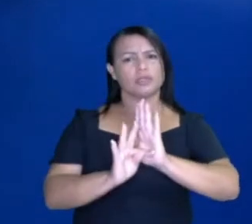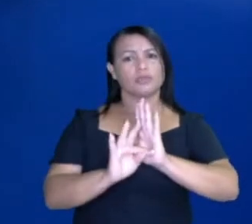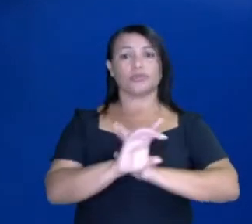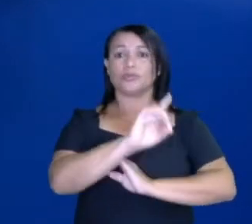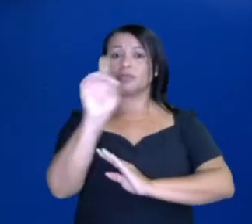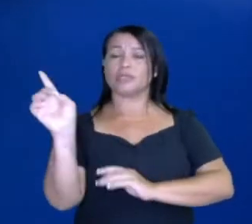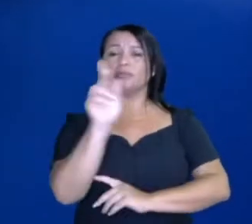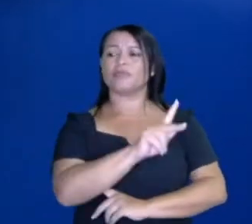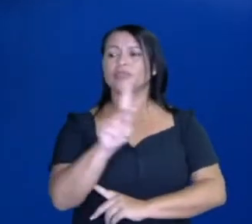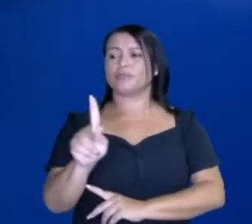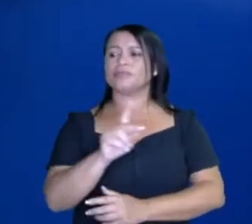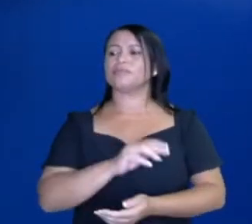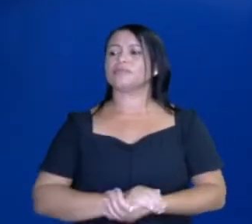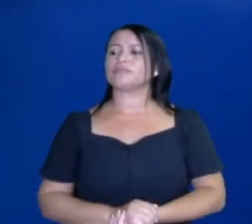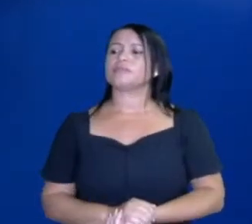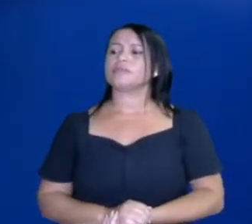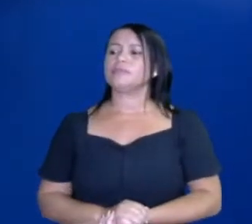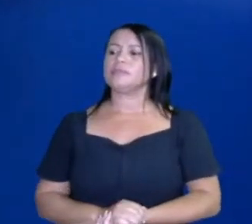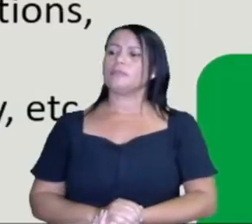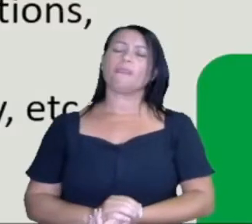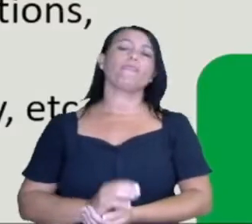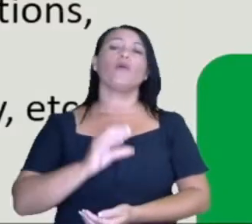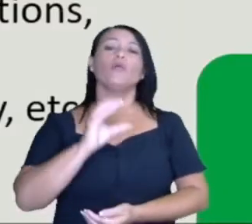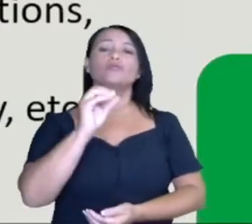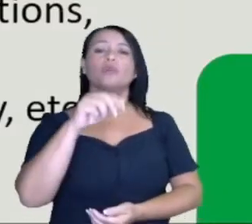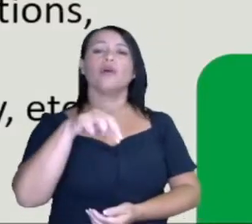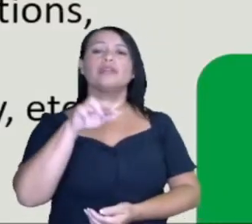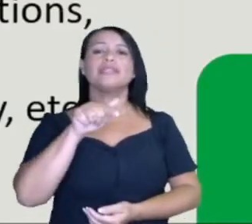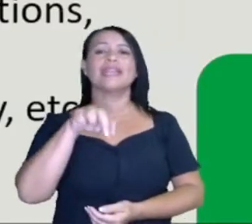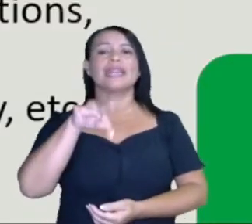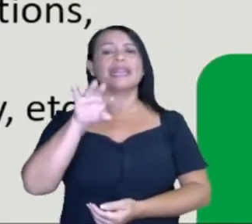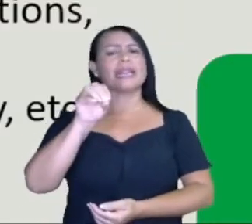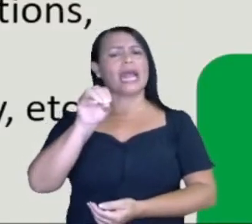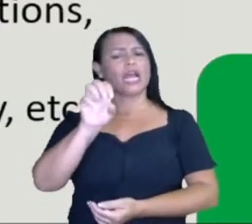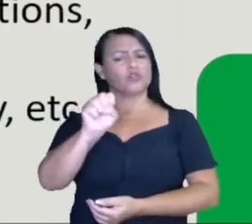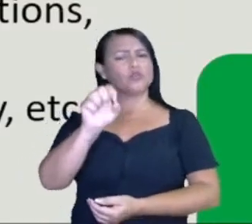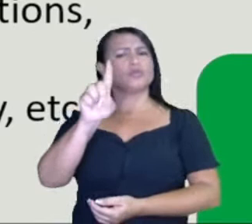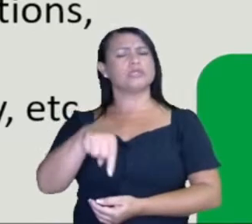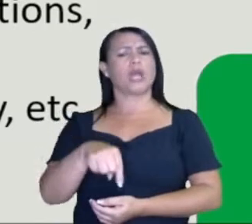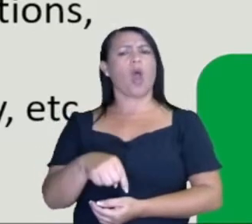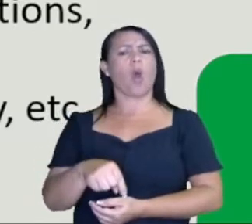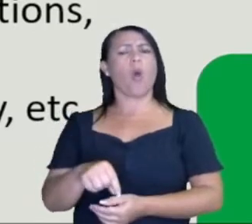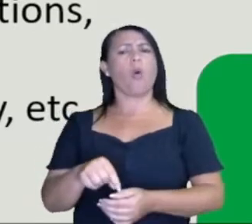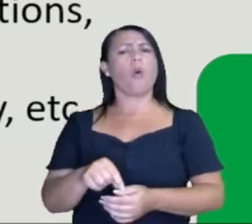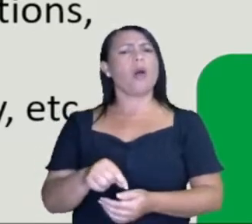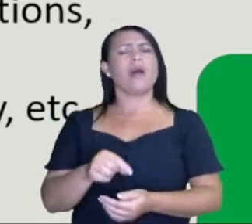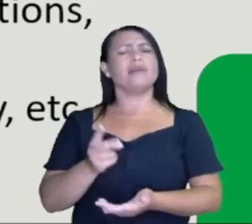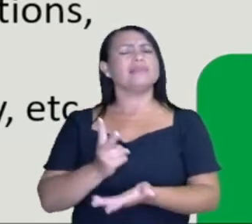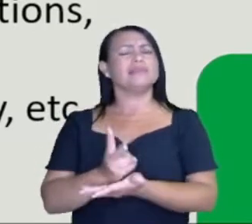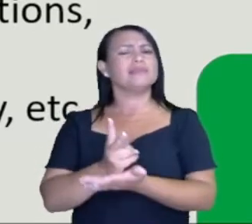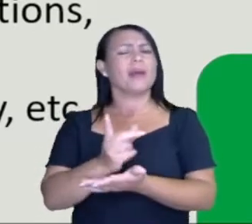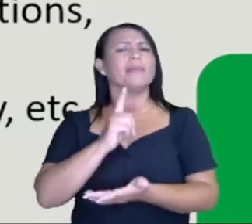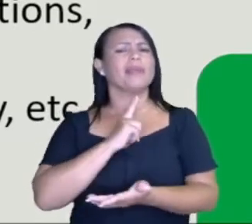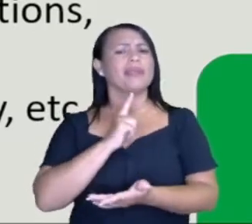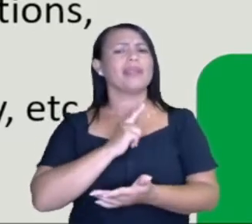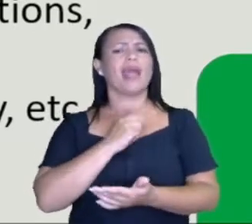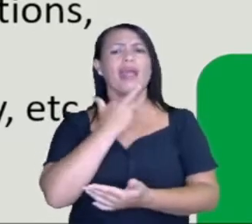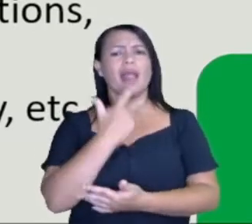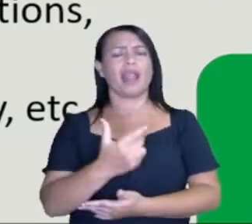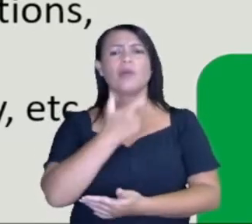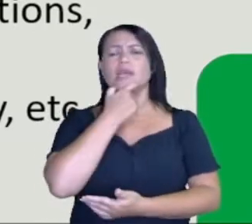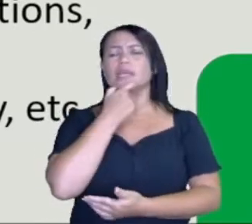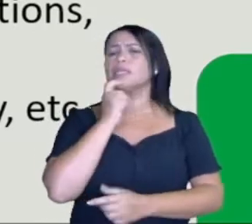Professor, certo? Os cognatos, eles são muito comuns na língua inglesa. O que são os